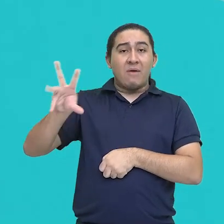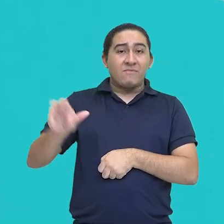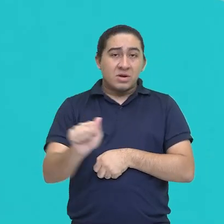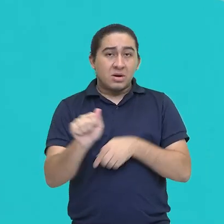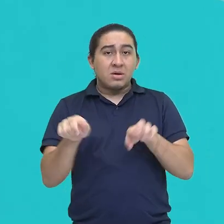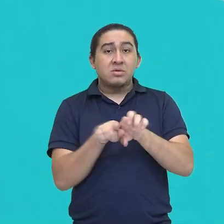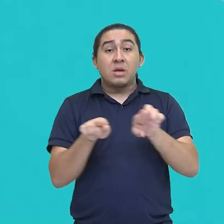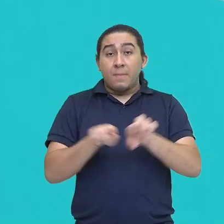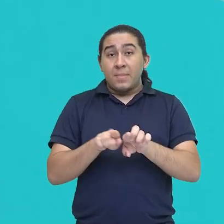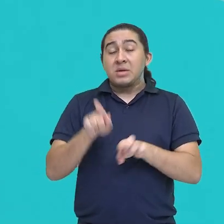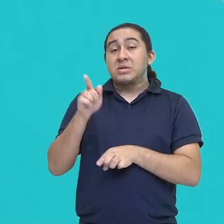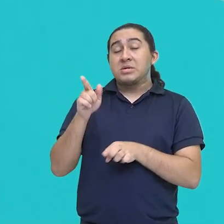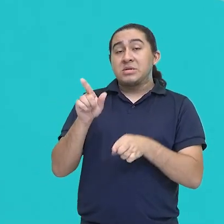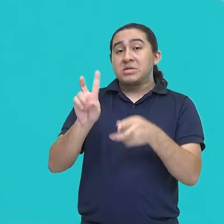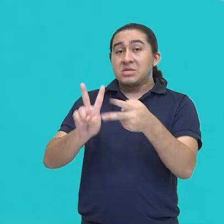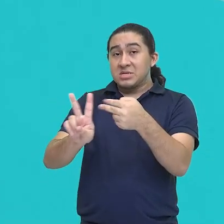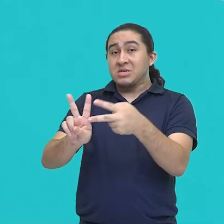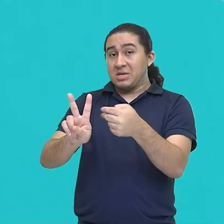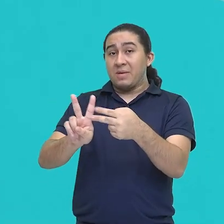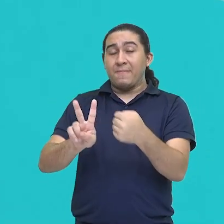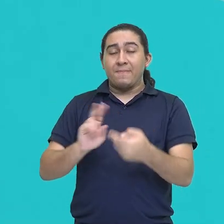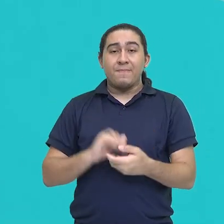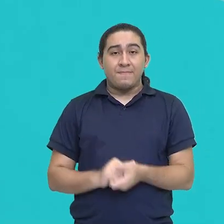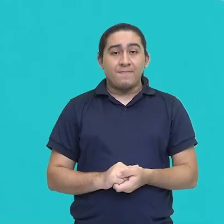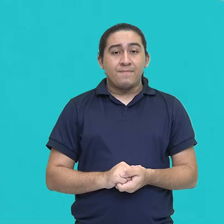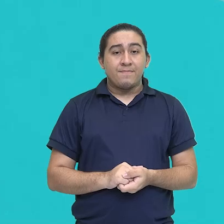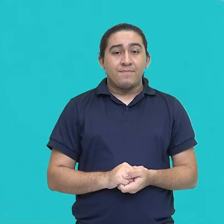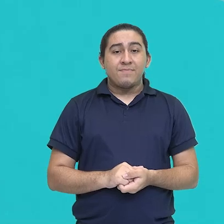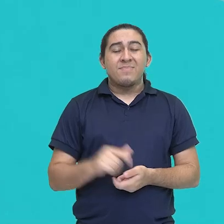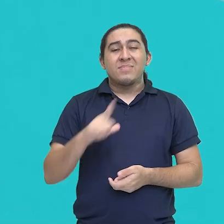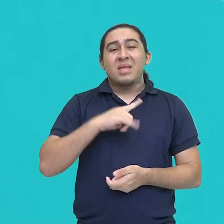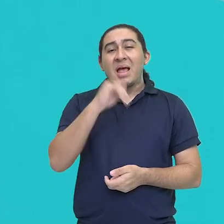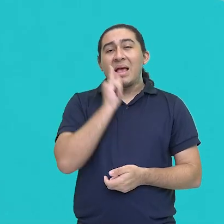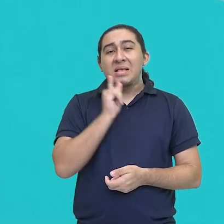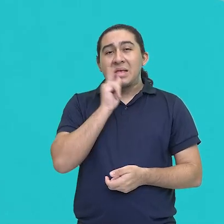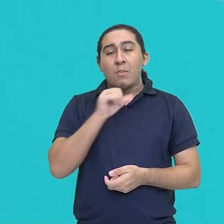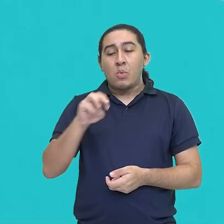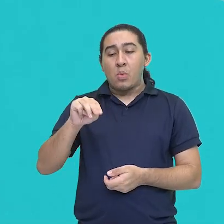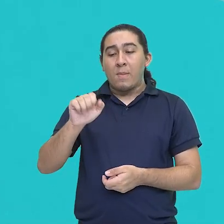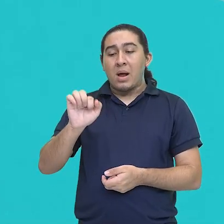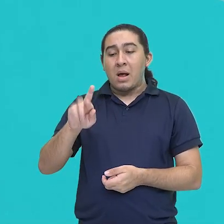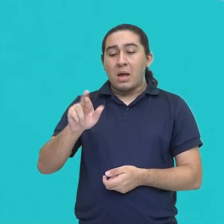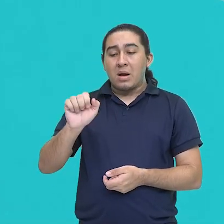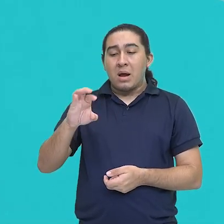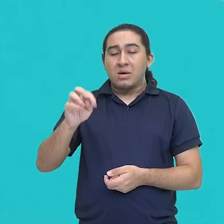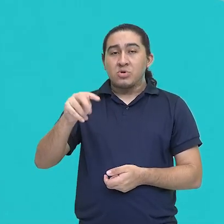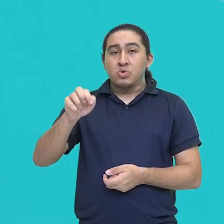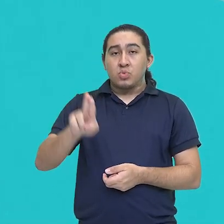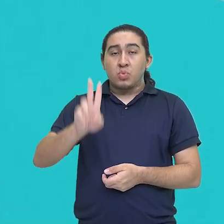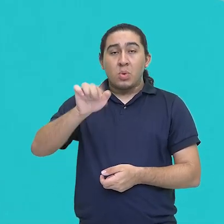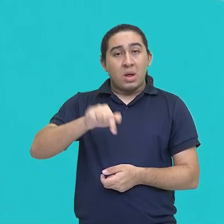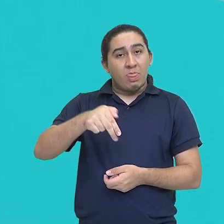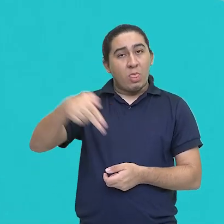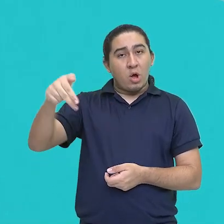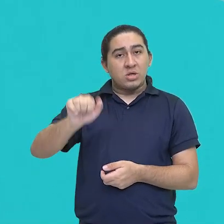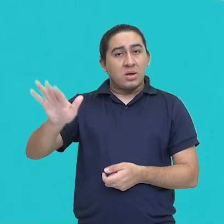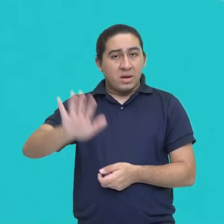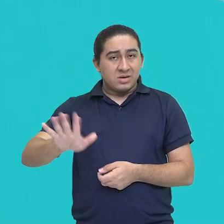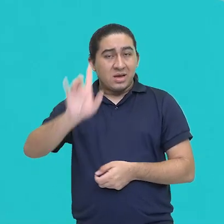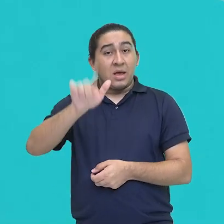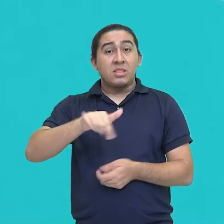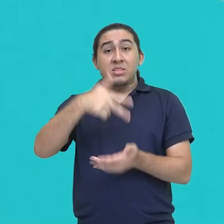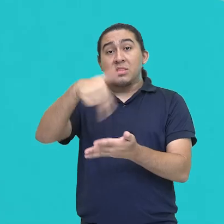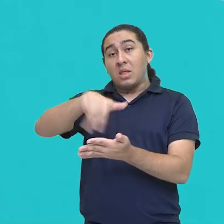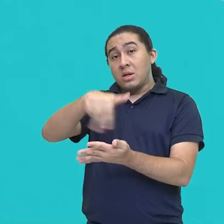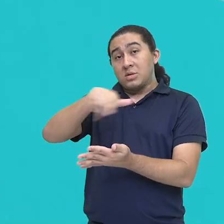indígena. Então, a gente tem as danças folclóricas, como o maracatu, por exemplo, na região do Nordeste, que são danças que